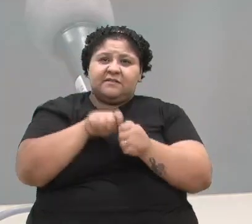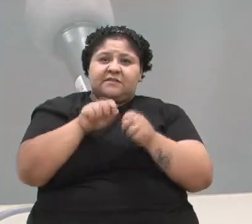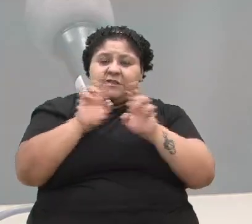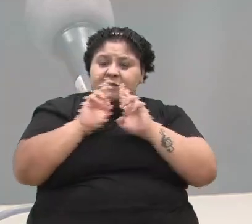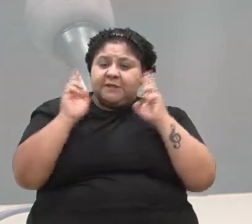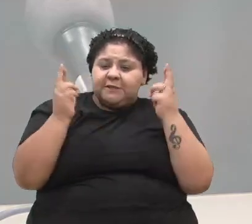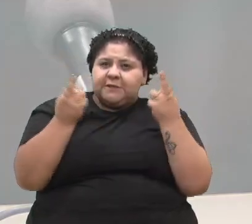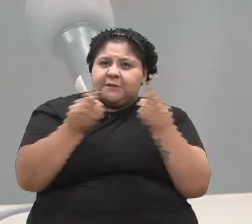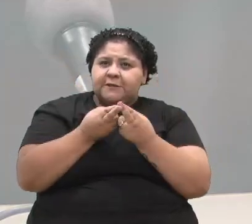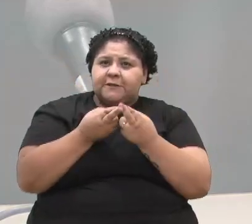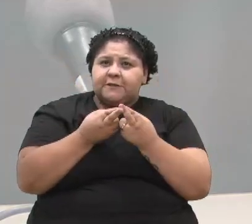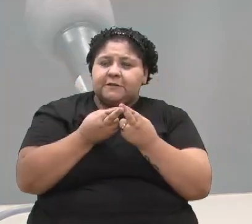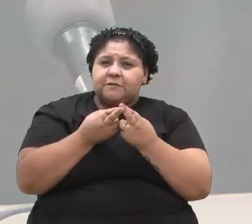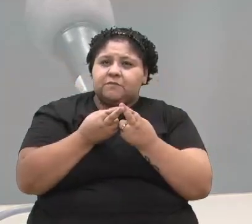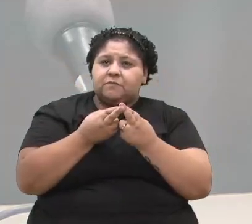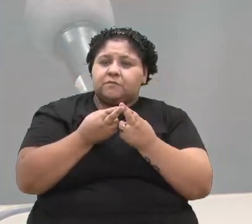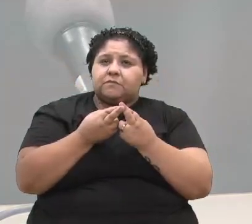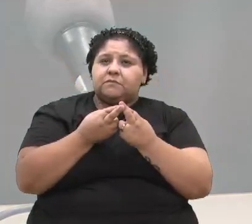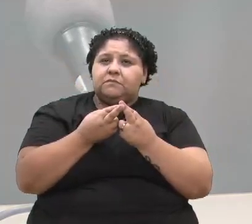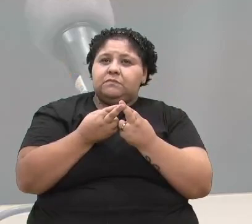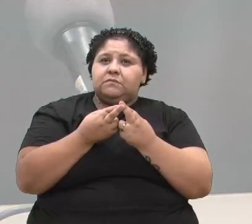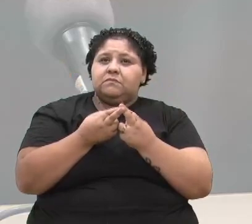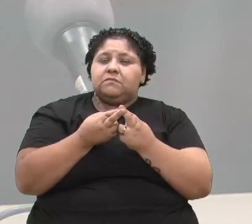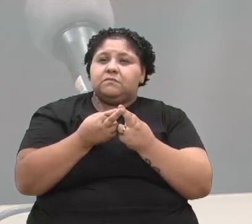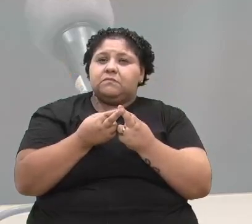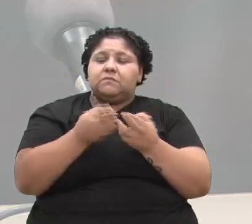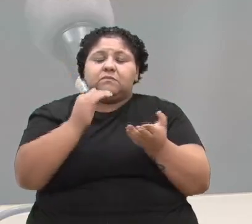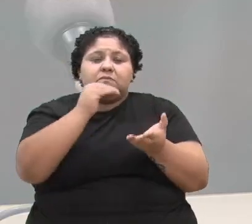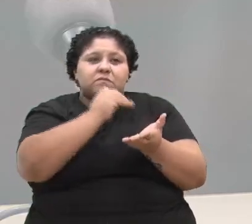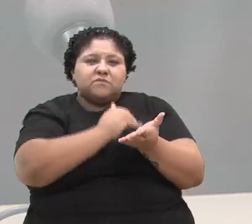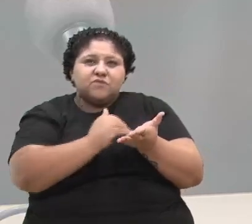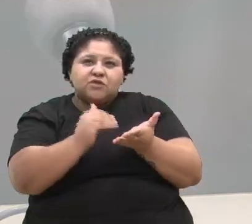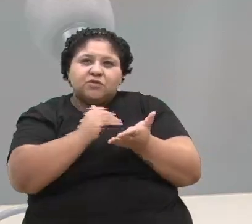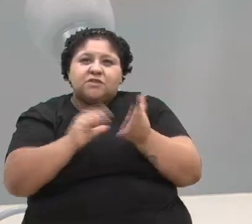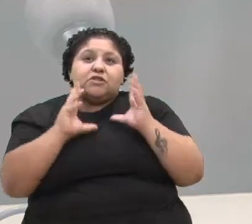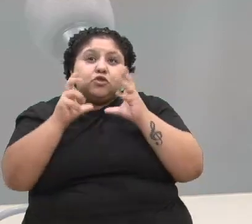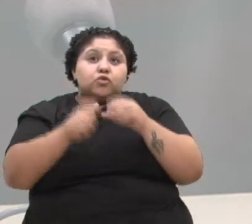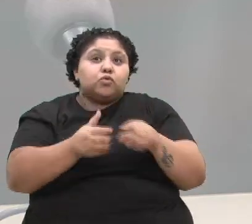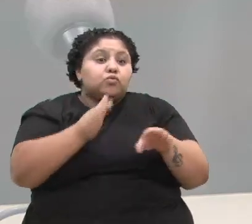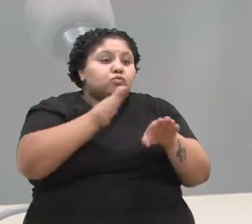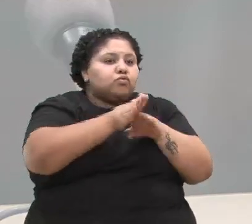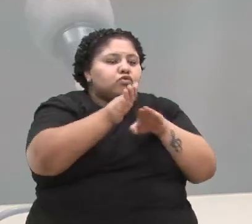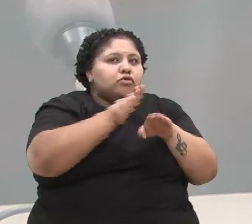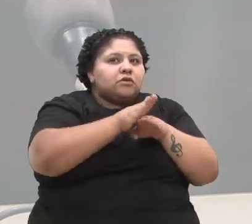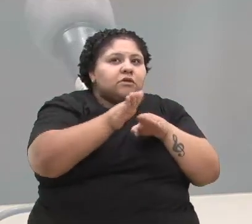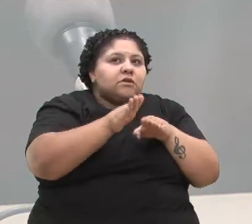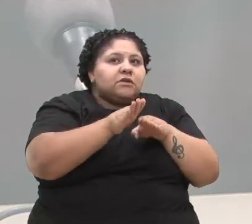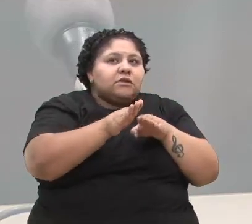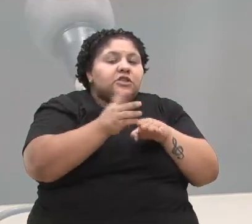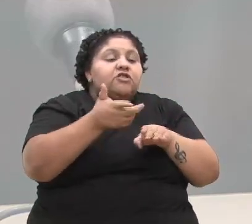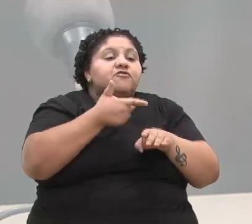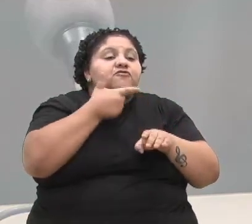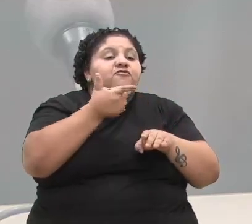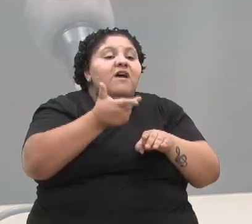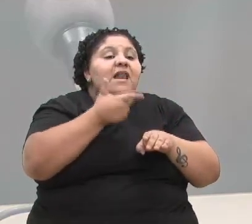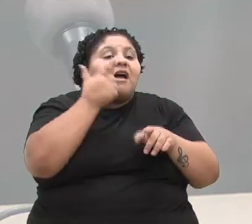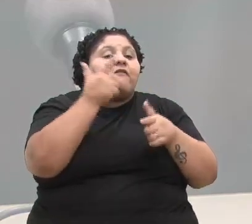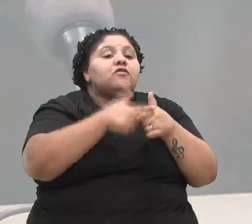reuniões com a secretaria, com a secretária, com todo o conselho, e a gente levava os problemas. E a gente ficava